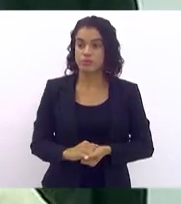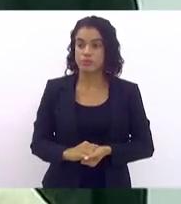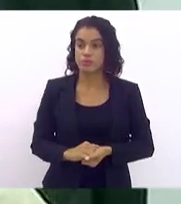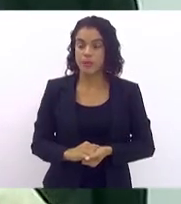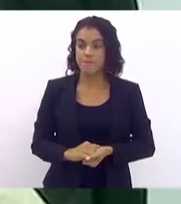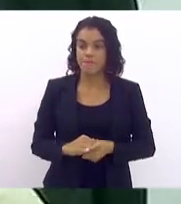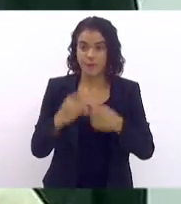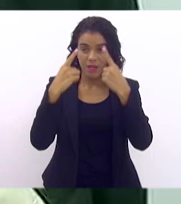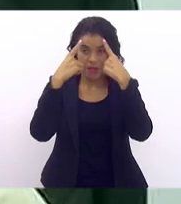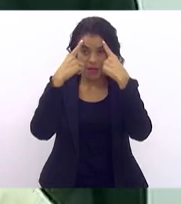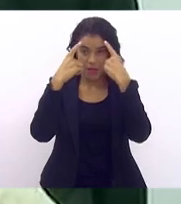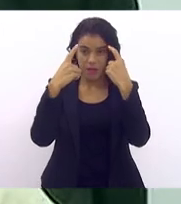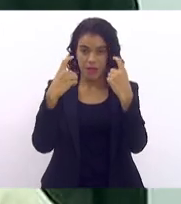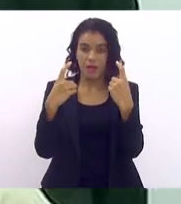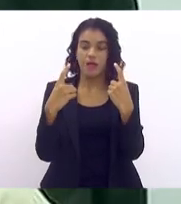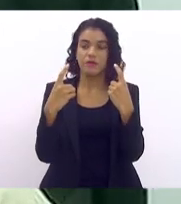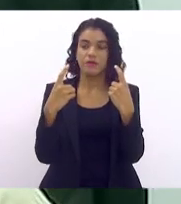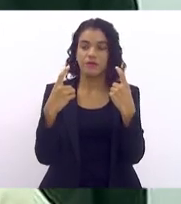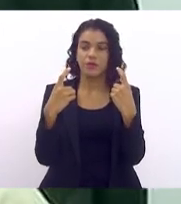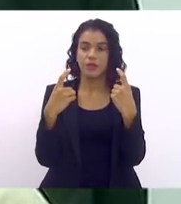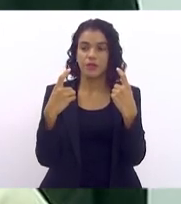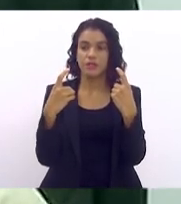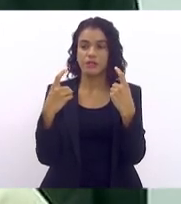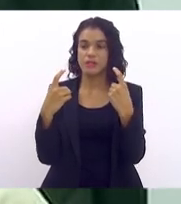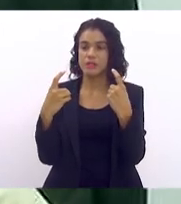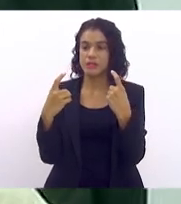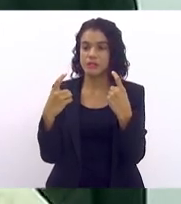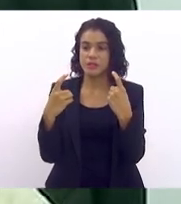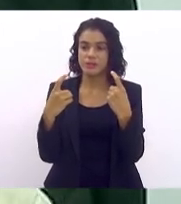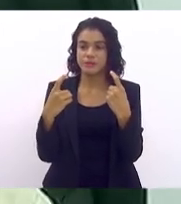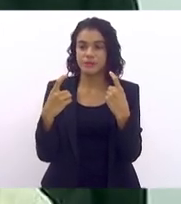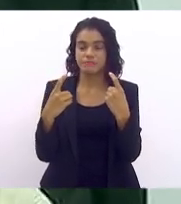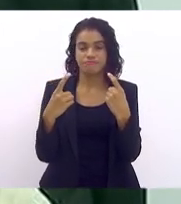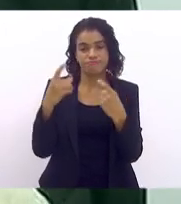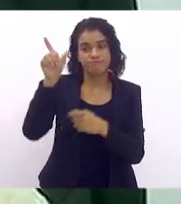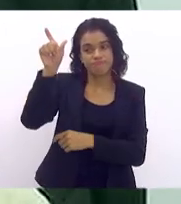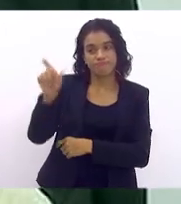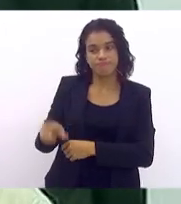A violência, segundo a nossa relatora,